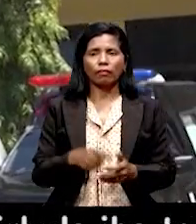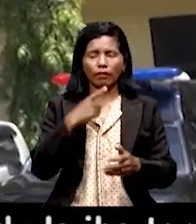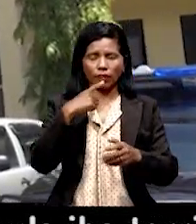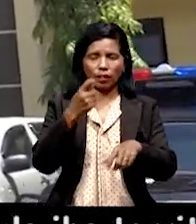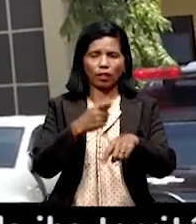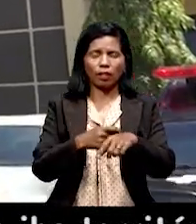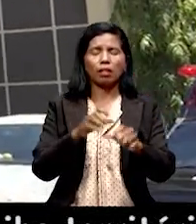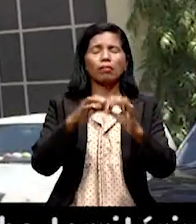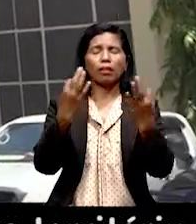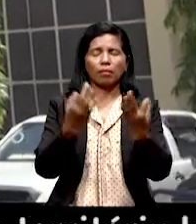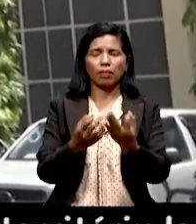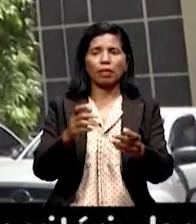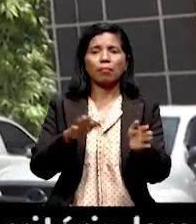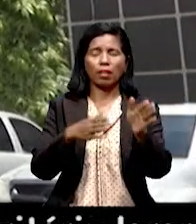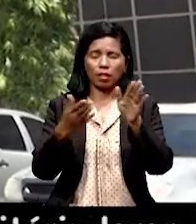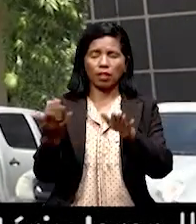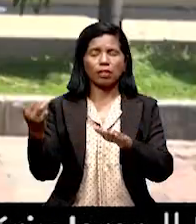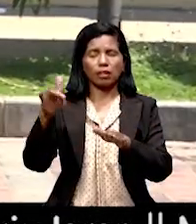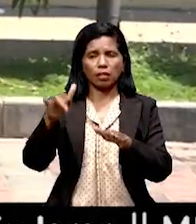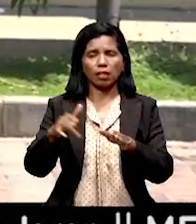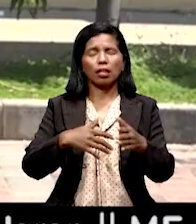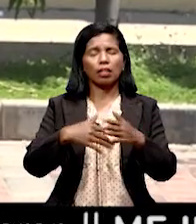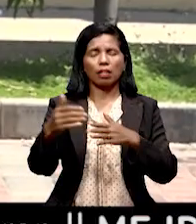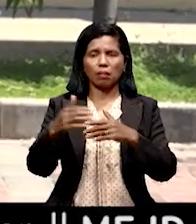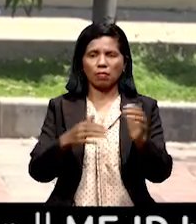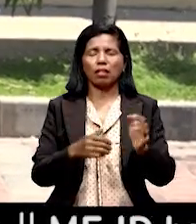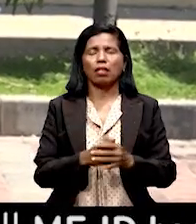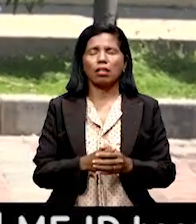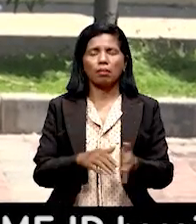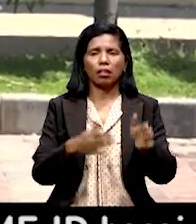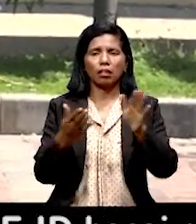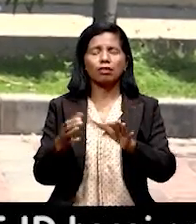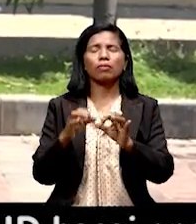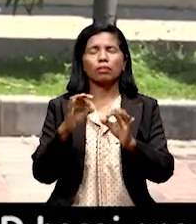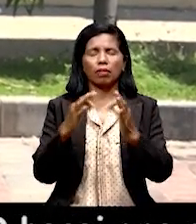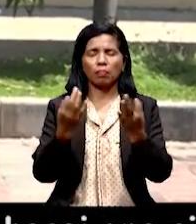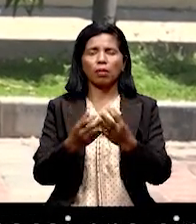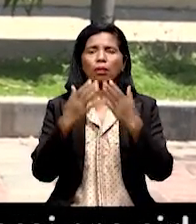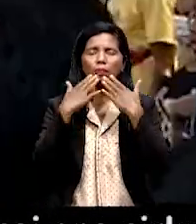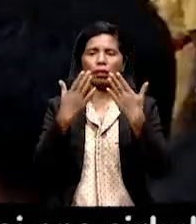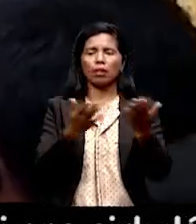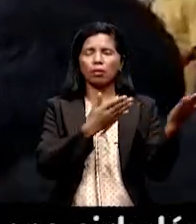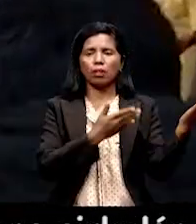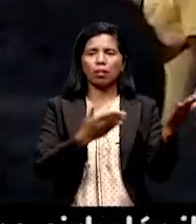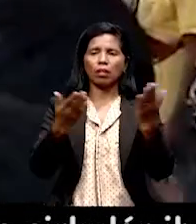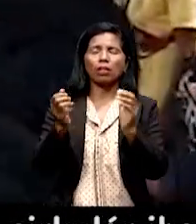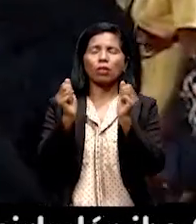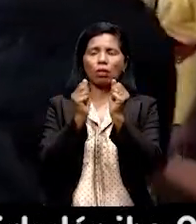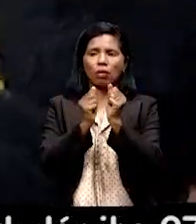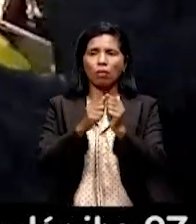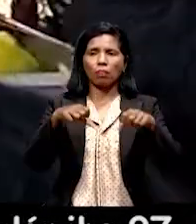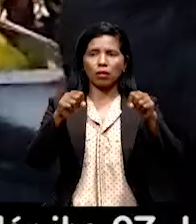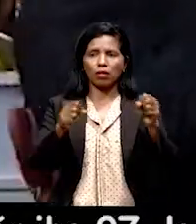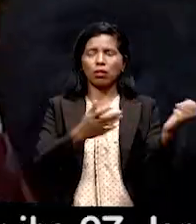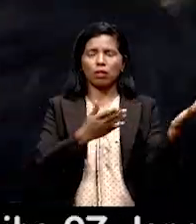icona, ba família mate biancira. Da labara mate balun família obrigado. Tuladet o motor, no balun tuladet